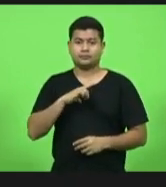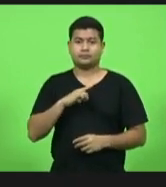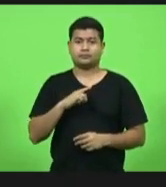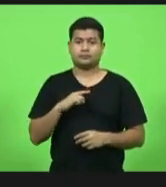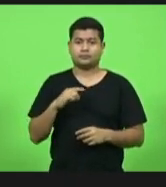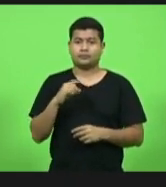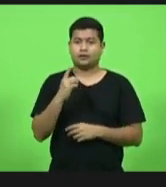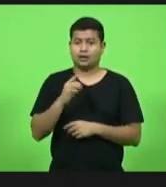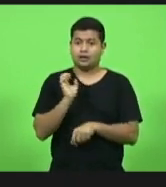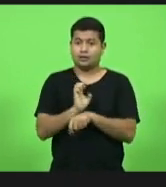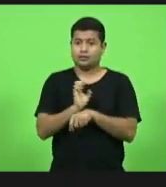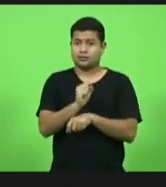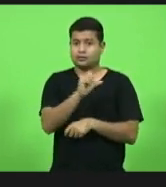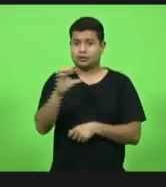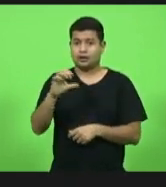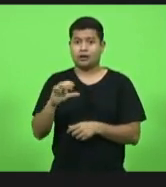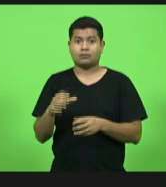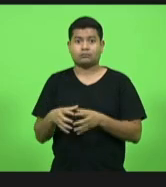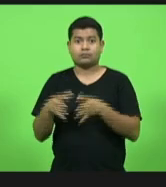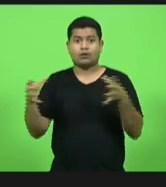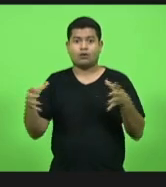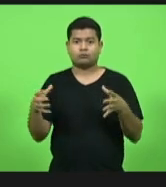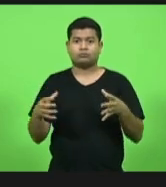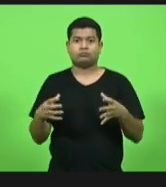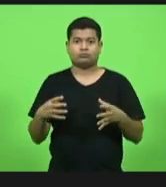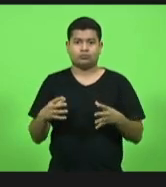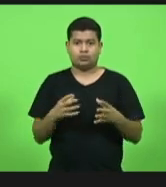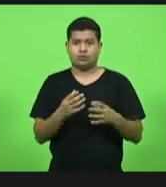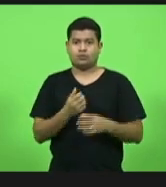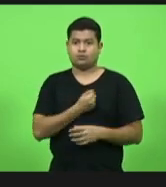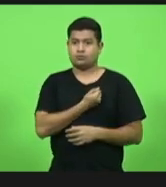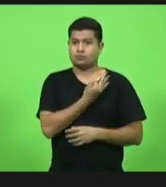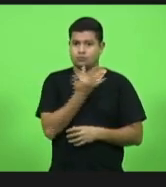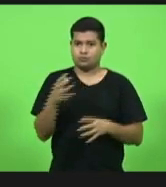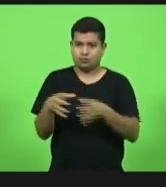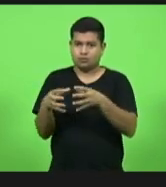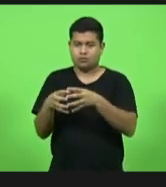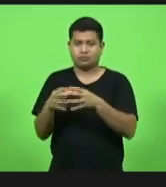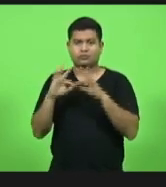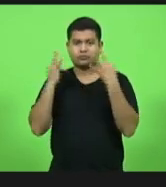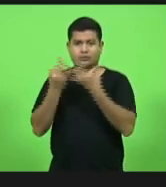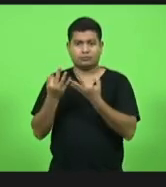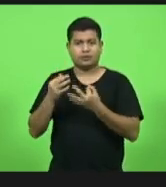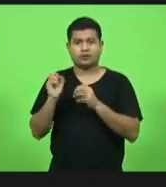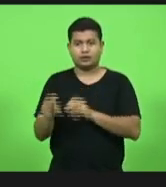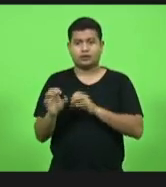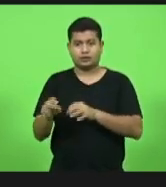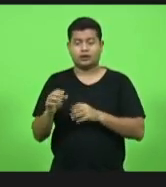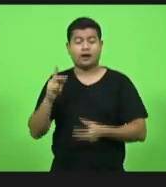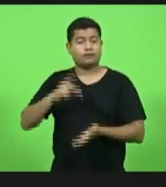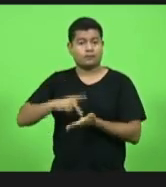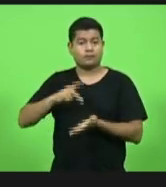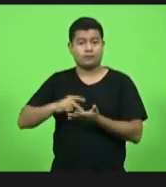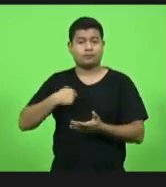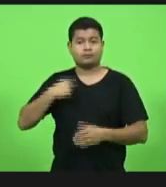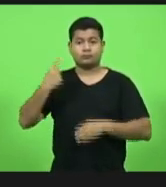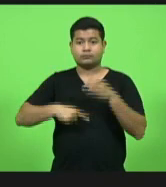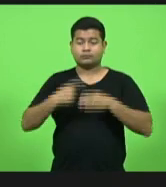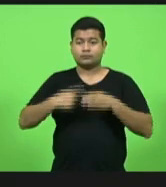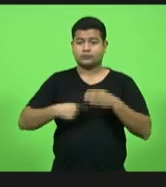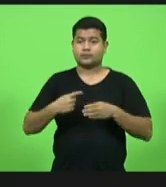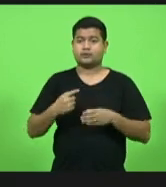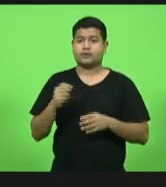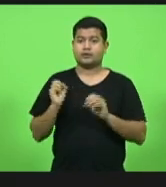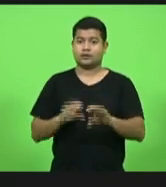Catarina, é o estado com o maior número de famílias educadoras. É verdade, faço parte da Comissão de Educação e, para mostrar a minha